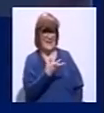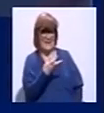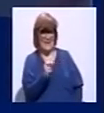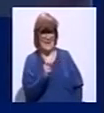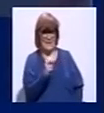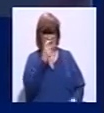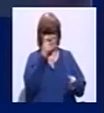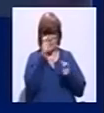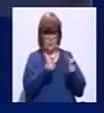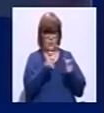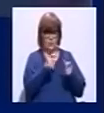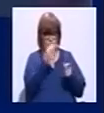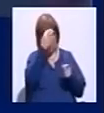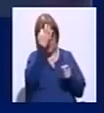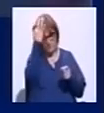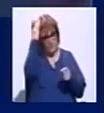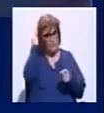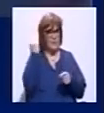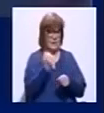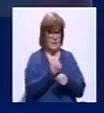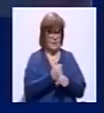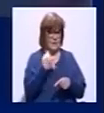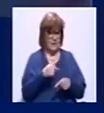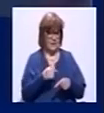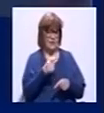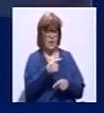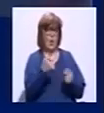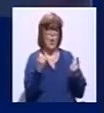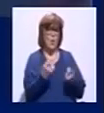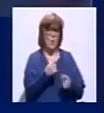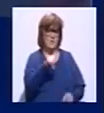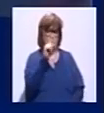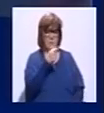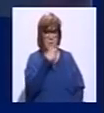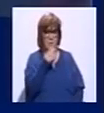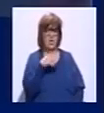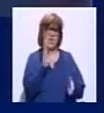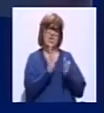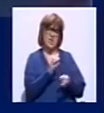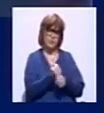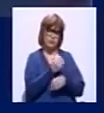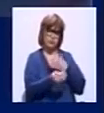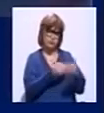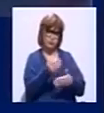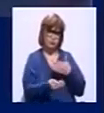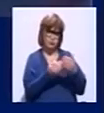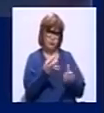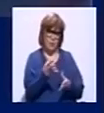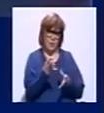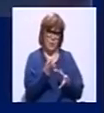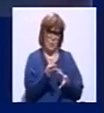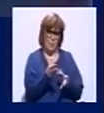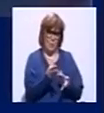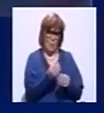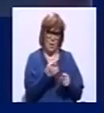1313 pessoas que estão a trabalhar o projeto pessoalmente arranca agora no dia primeiro de maio mas nós já estamos a trabalhar forma bastante ativa